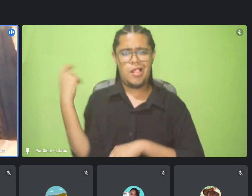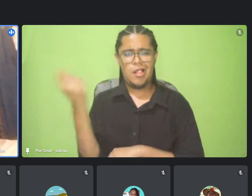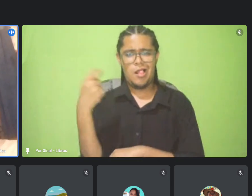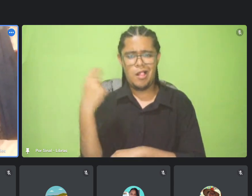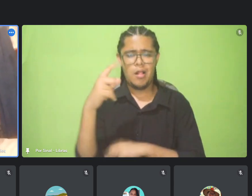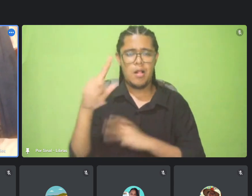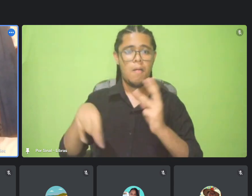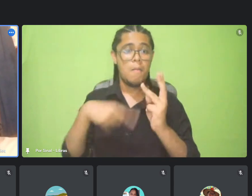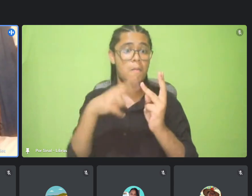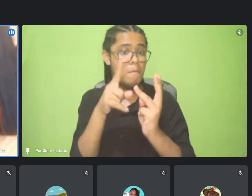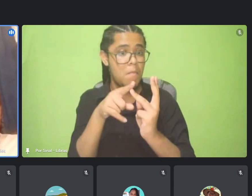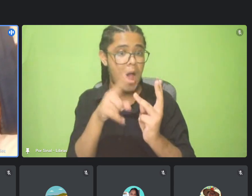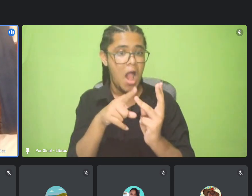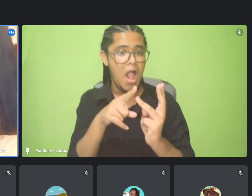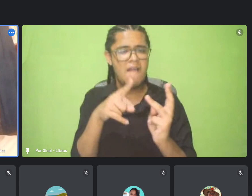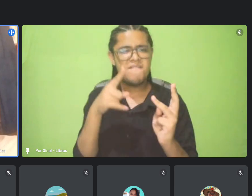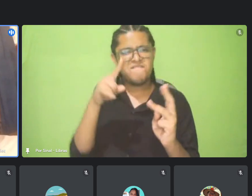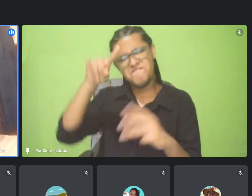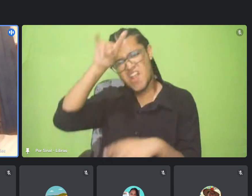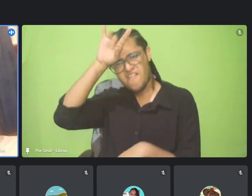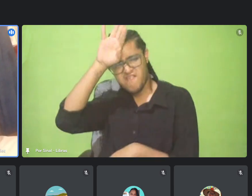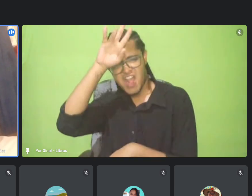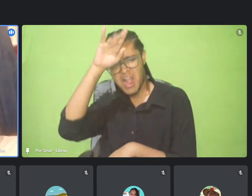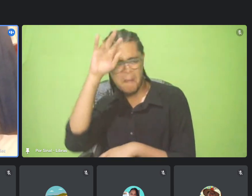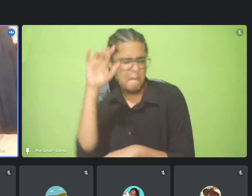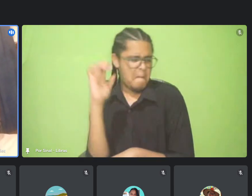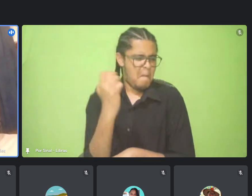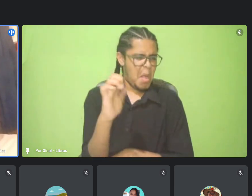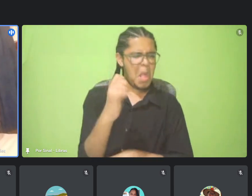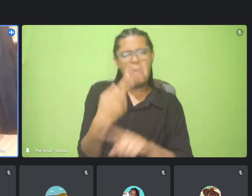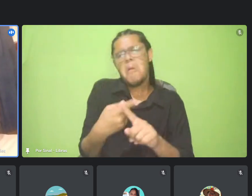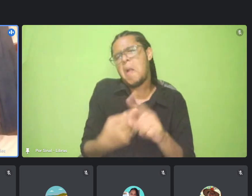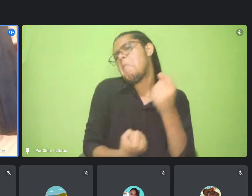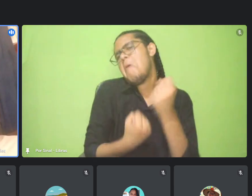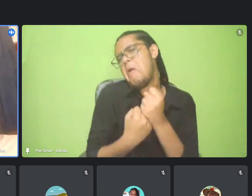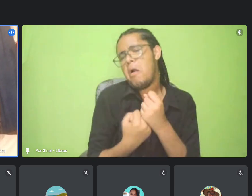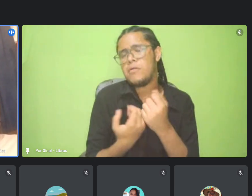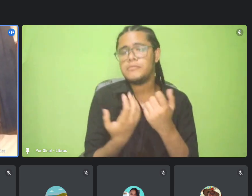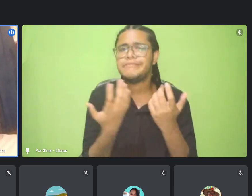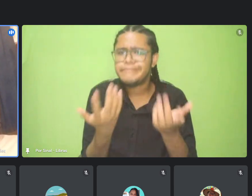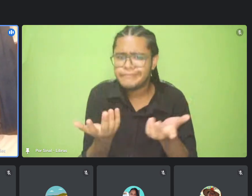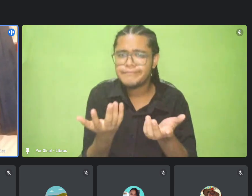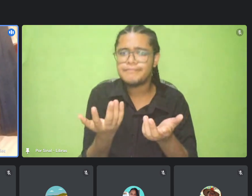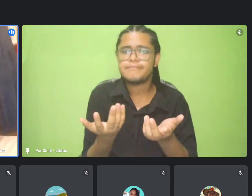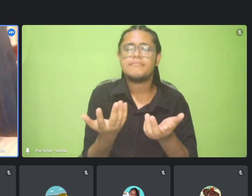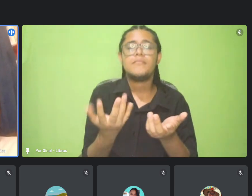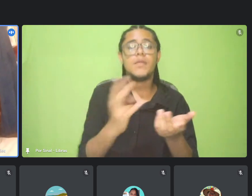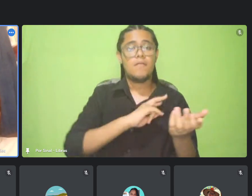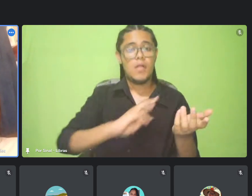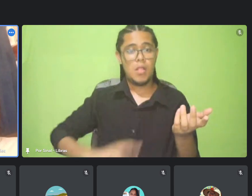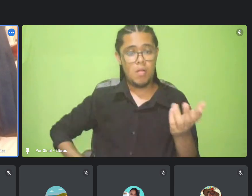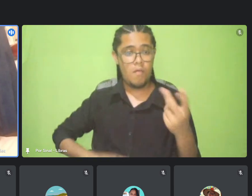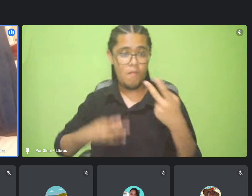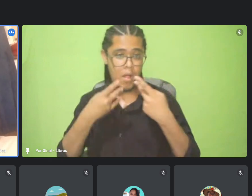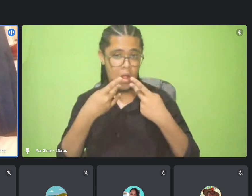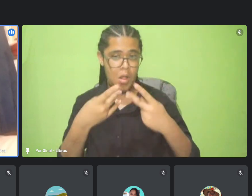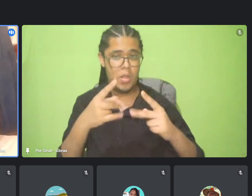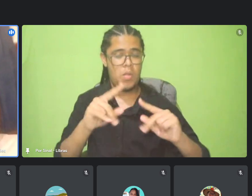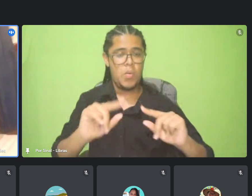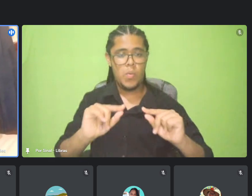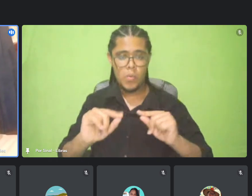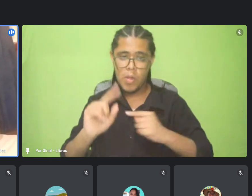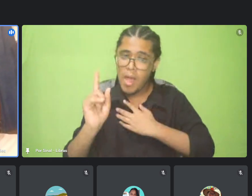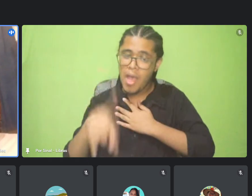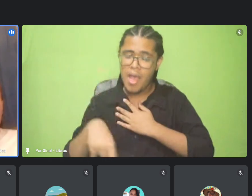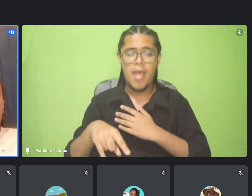viadagem. Então, assim, aí o que o vereador disse na época, na em plenária, foi que a Câmara